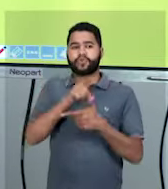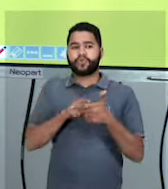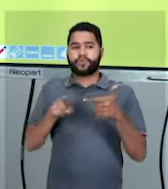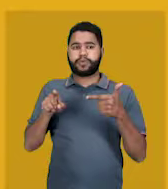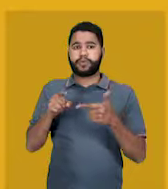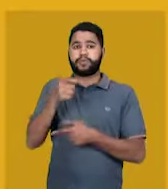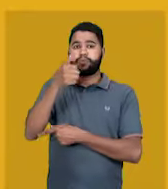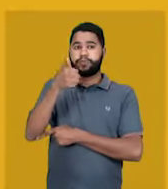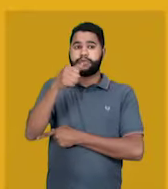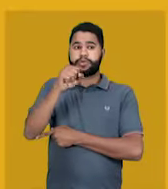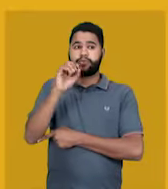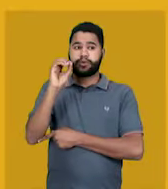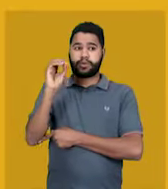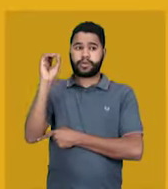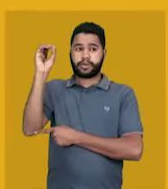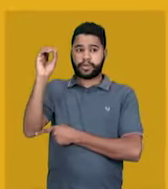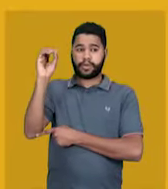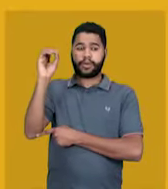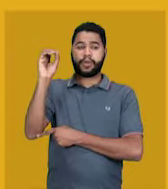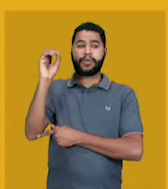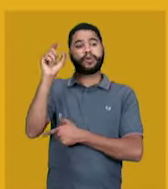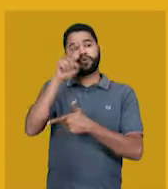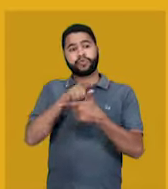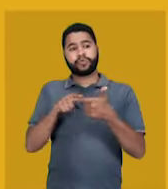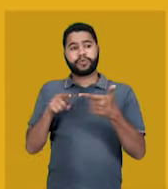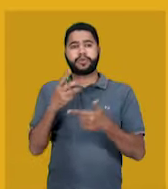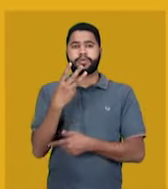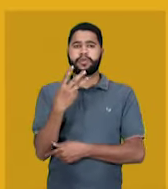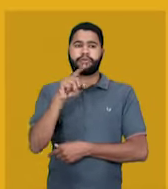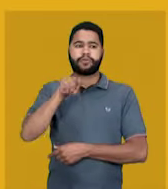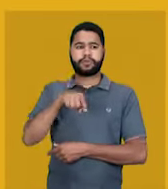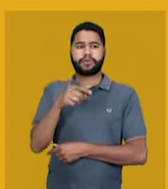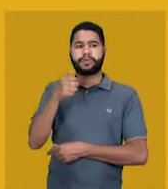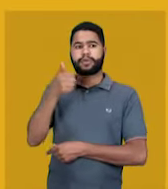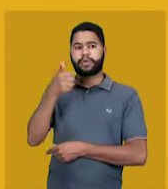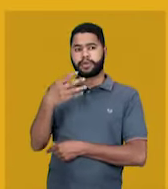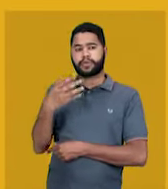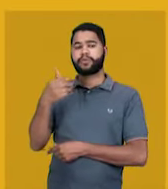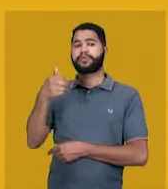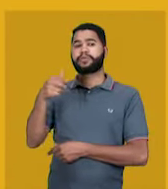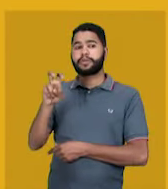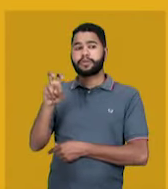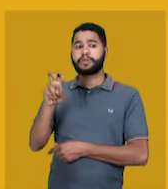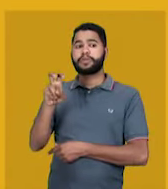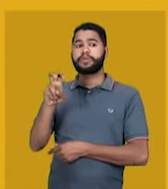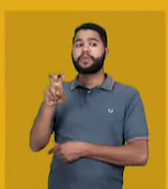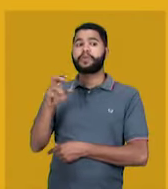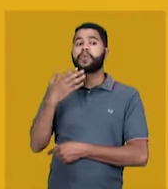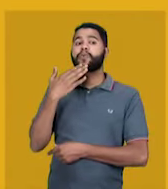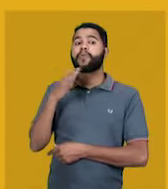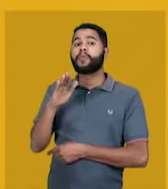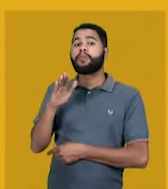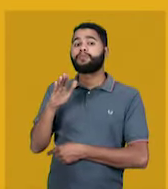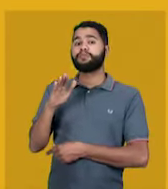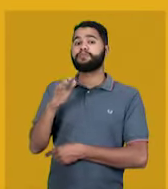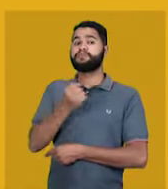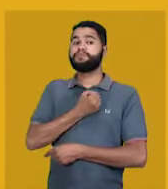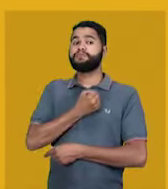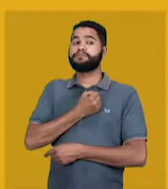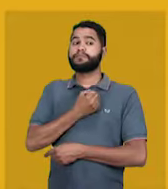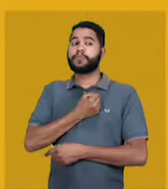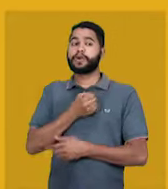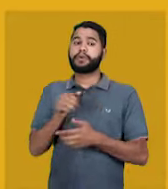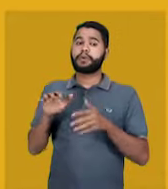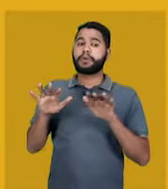180 graus por 3,1415. Eu vou obter então qual valor